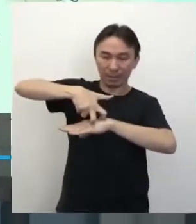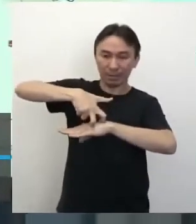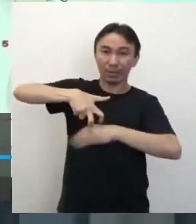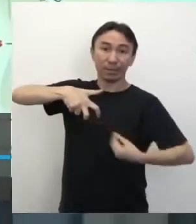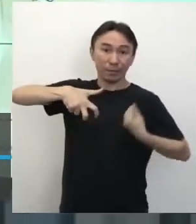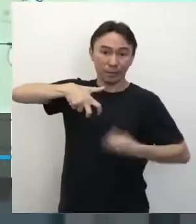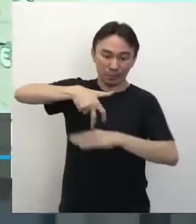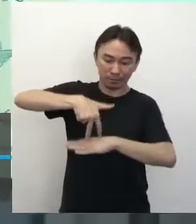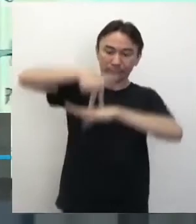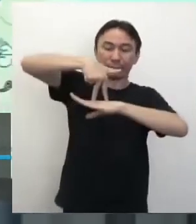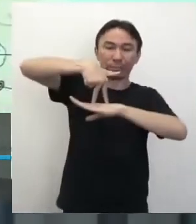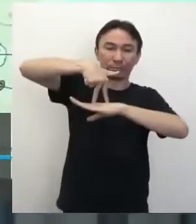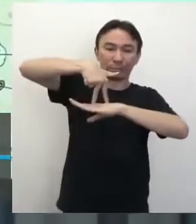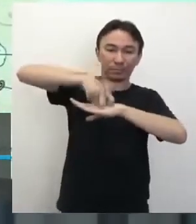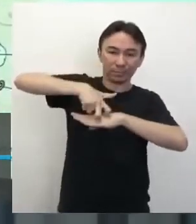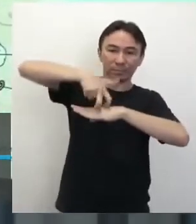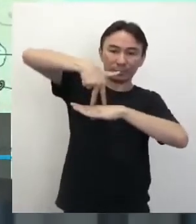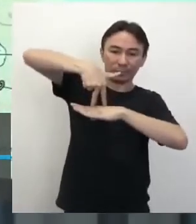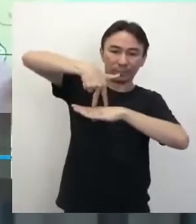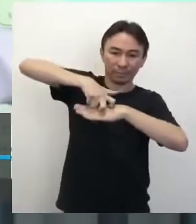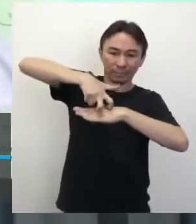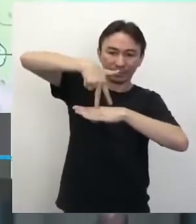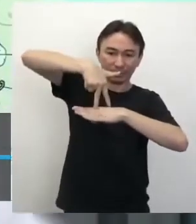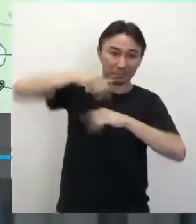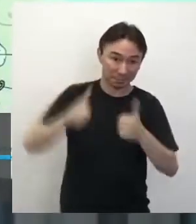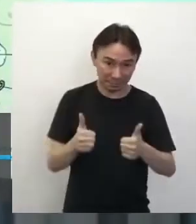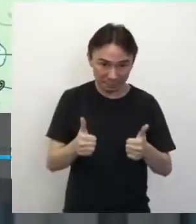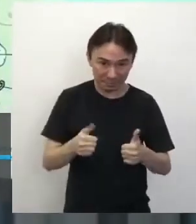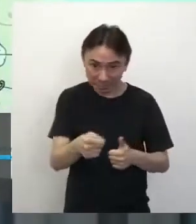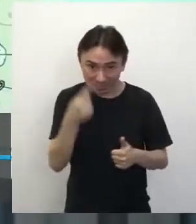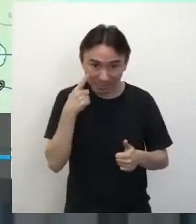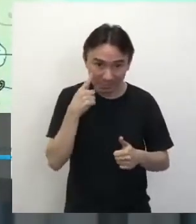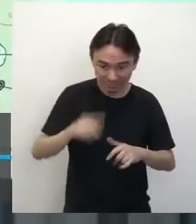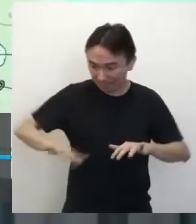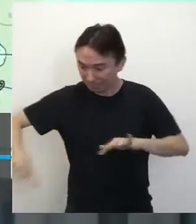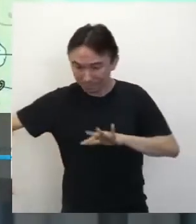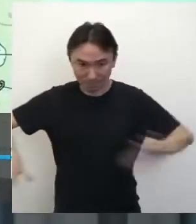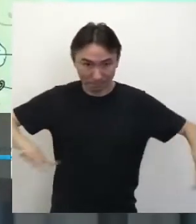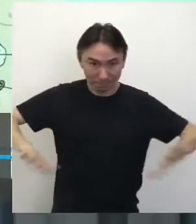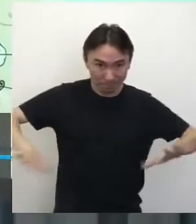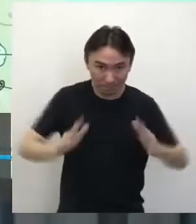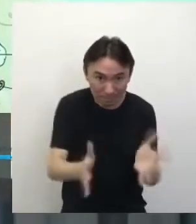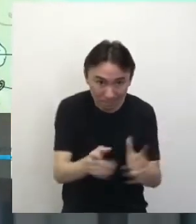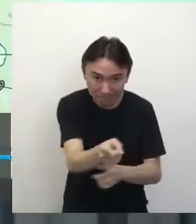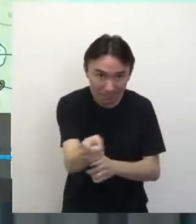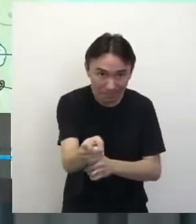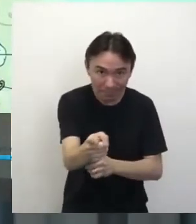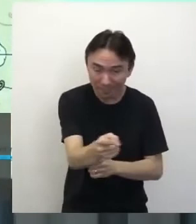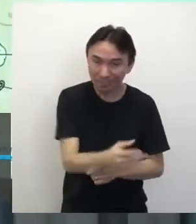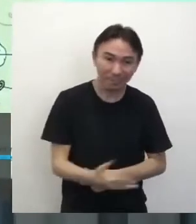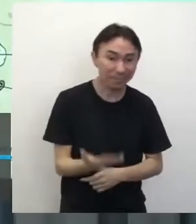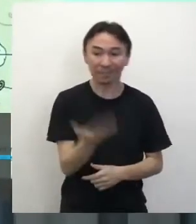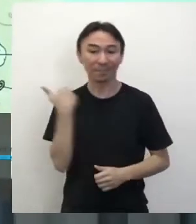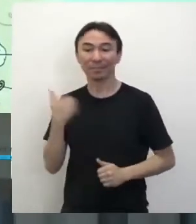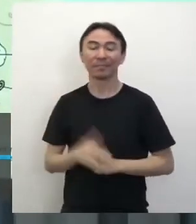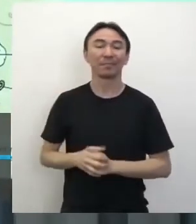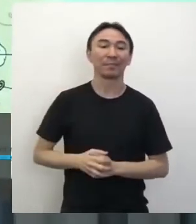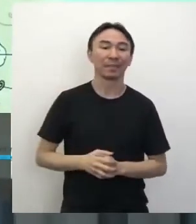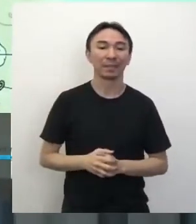algumas vezes. Então vamos lá, presta atenção. Já separou os móveis aí? Então vamos lá, hein?